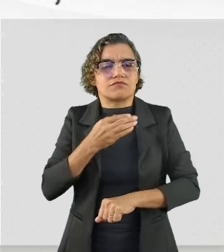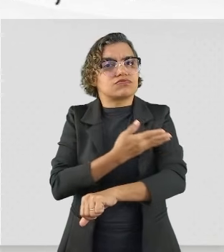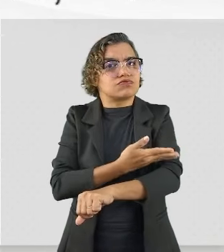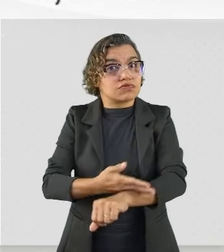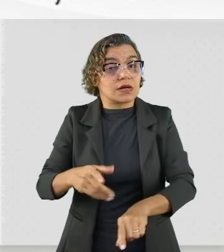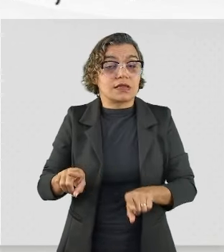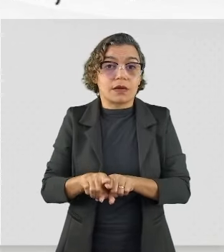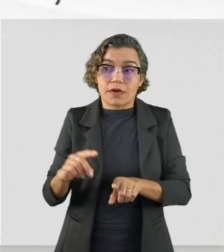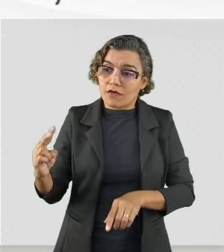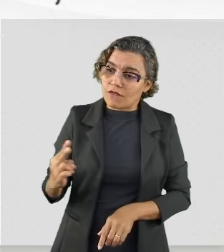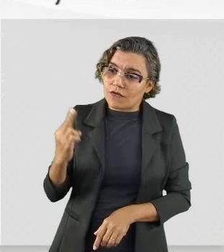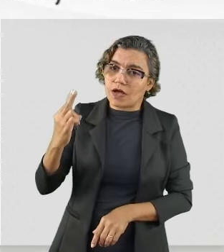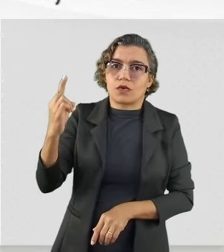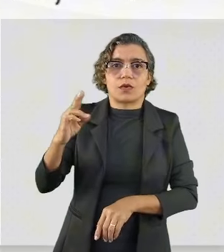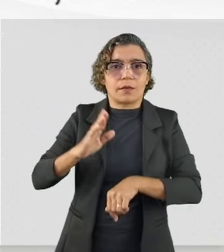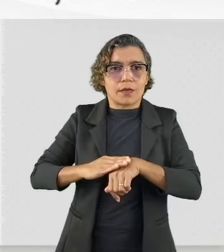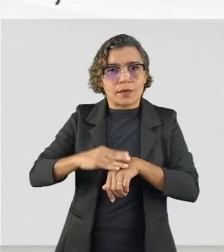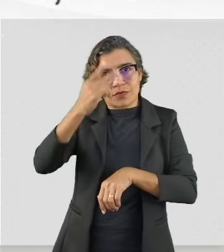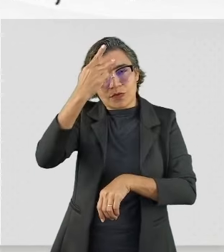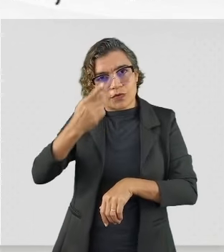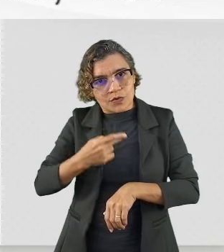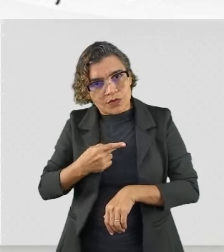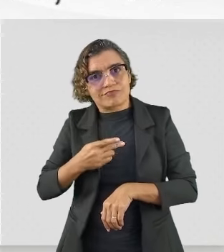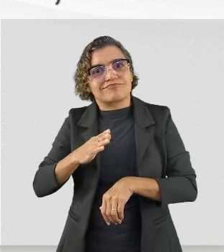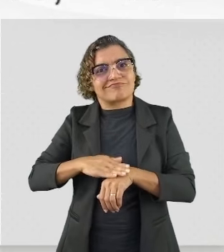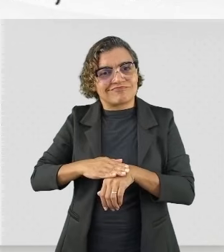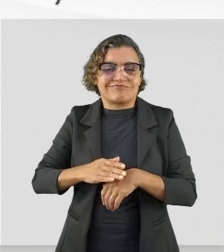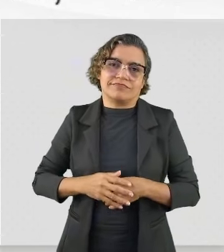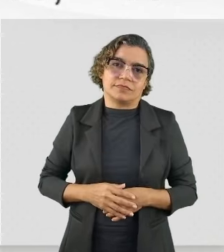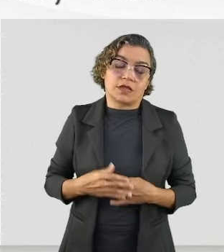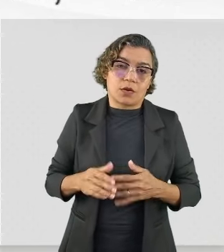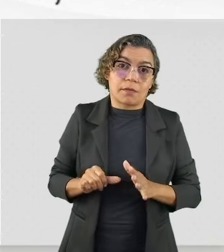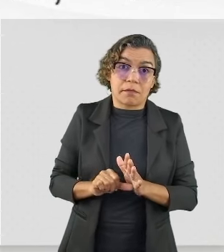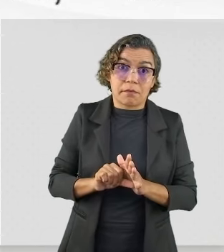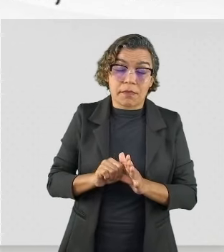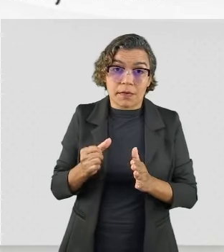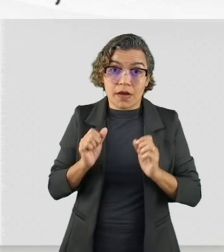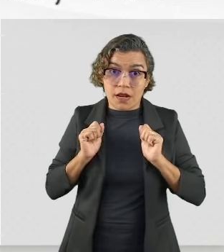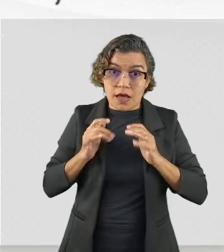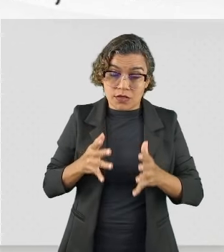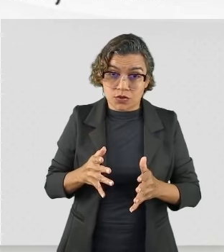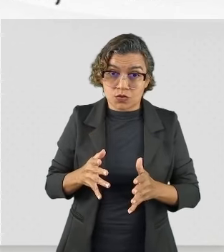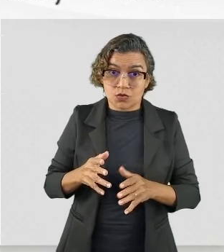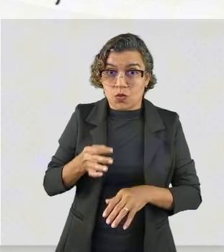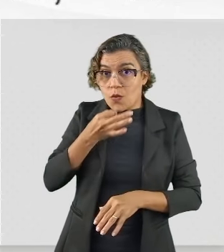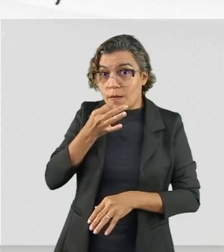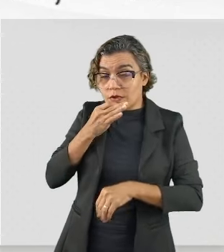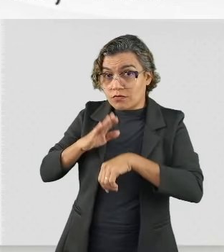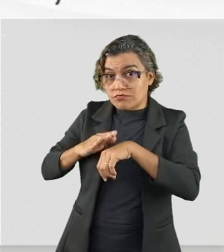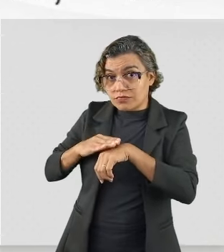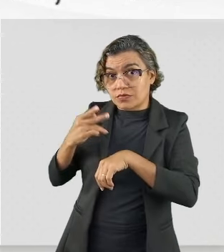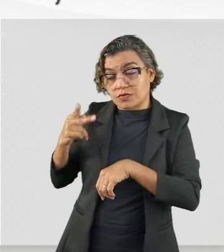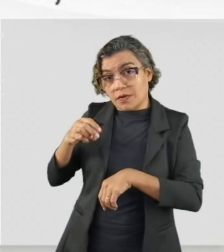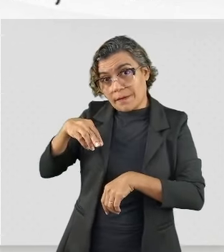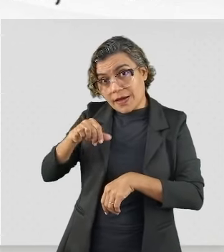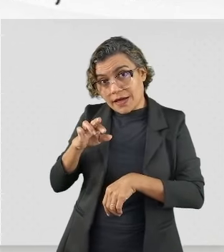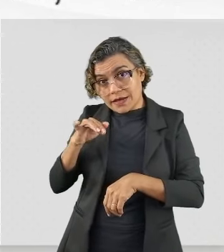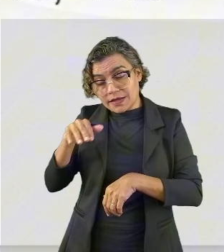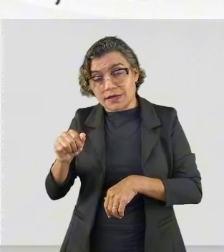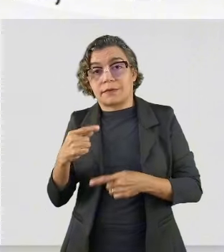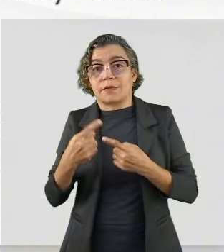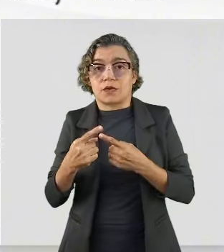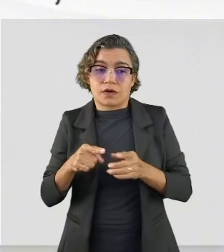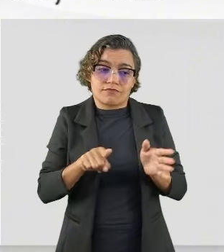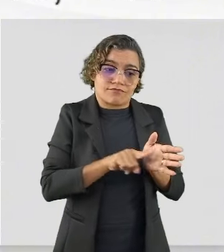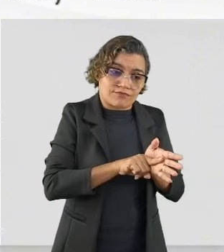e os valores de nós mesmos, né? Então, a primeira atitude filosófica que, segundo a Marilena Chauí, ela é negativa porque ela nega o senso comum